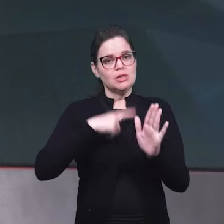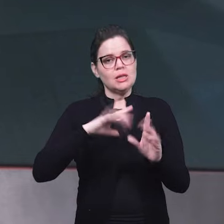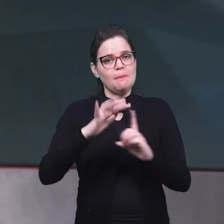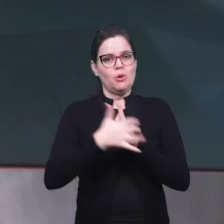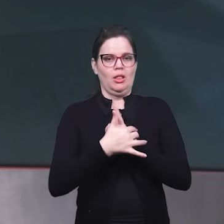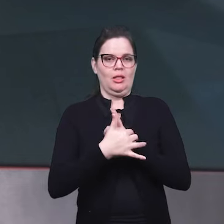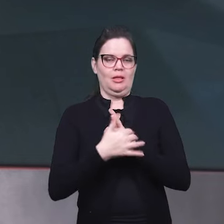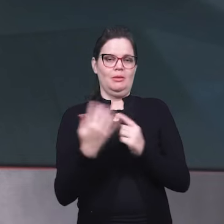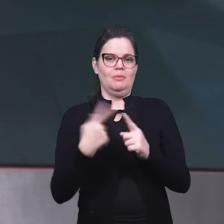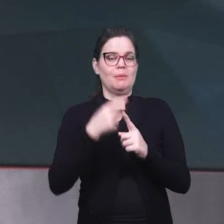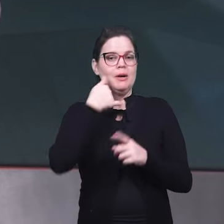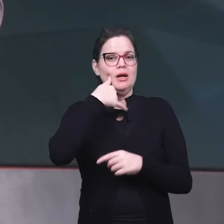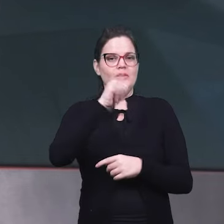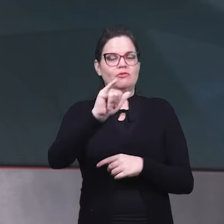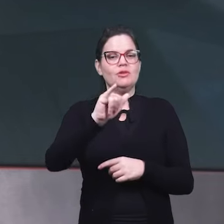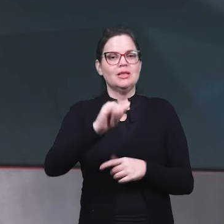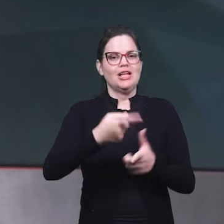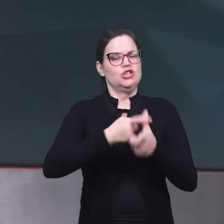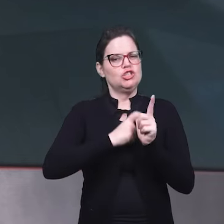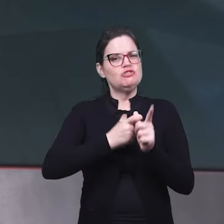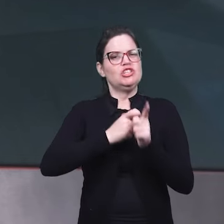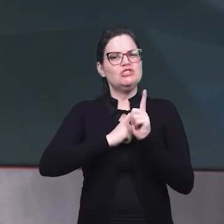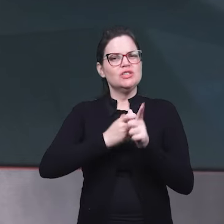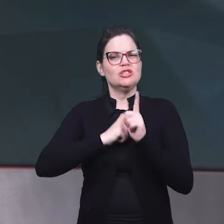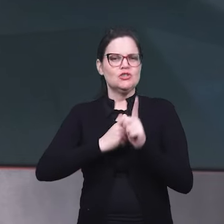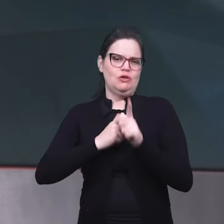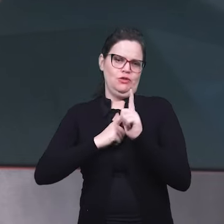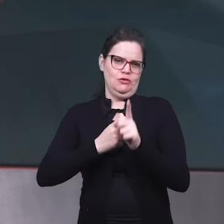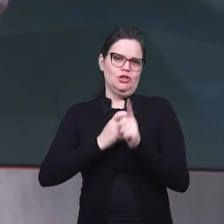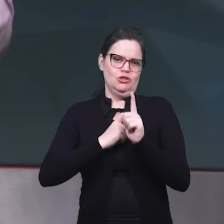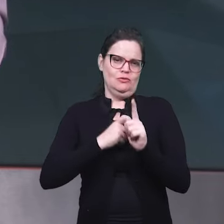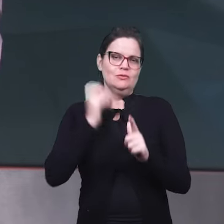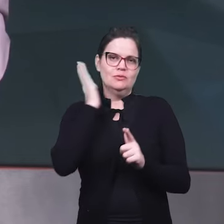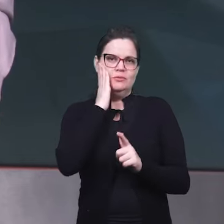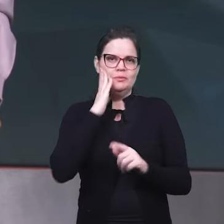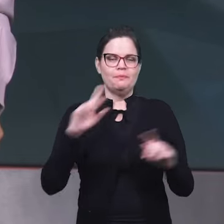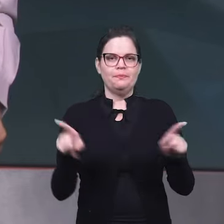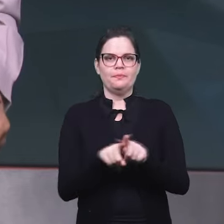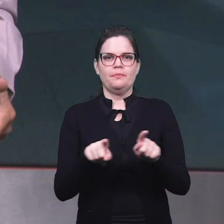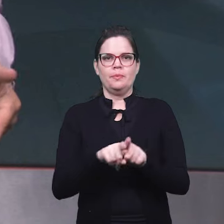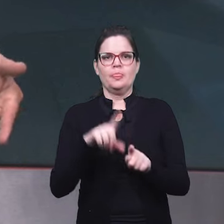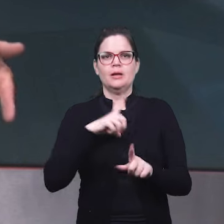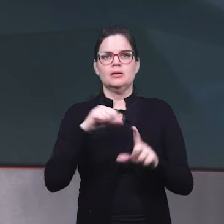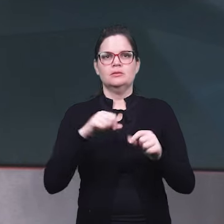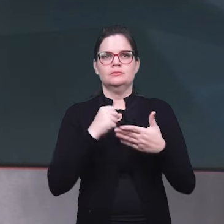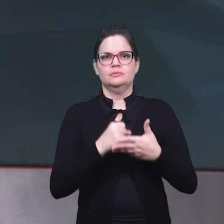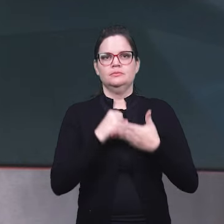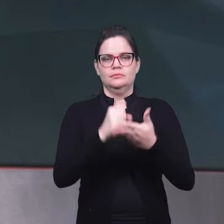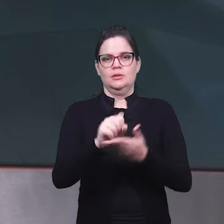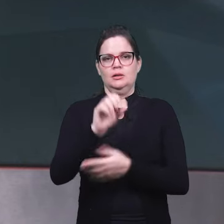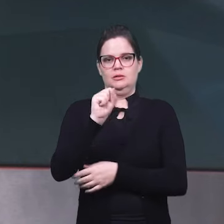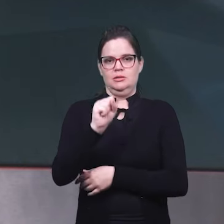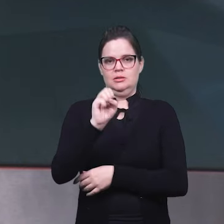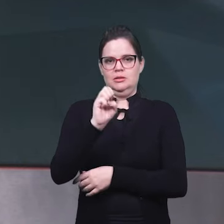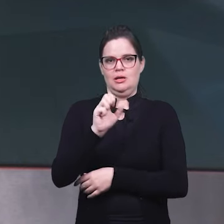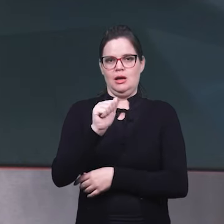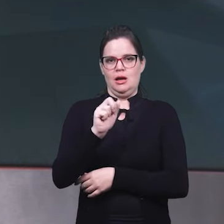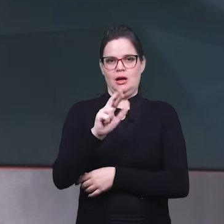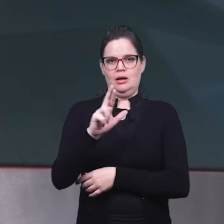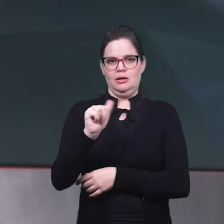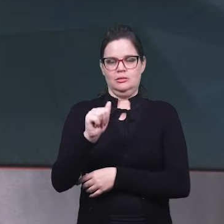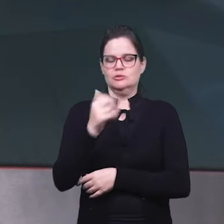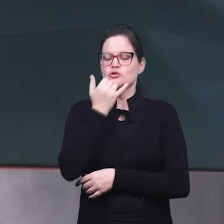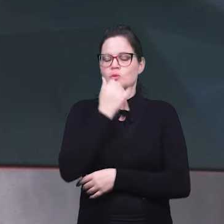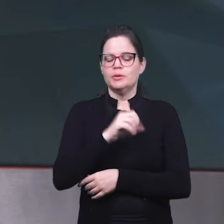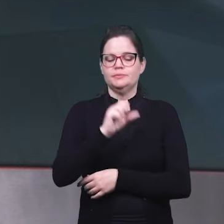necessidade. Então, no fundo, você está sendo protegido de não fazer mais dívida ainda, né? Tem também o serviço